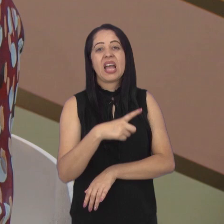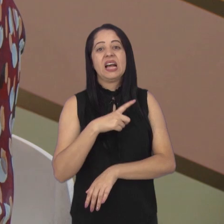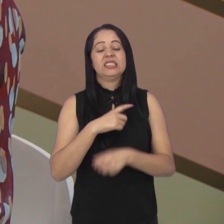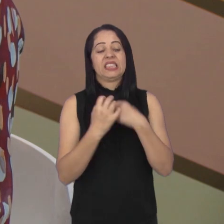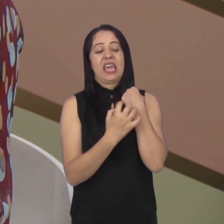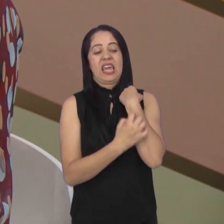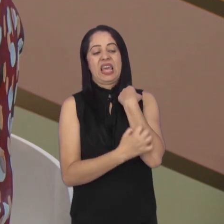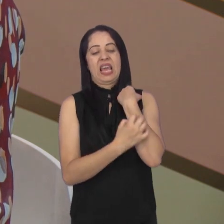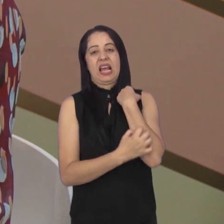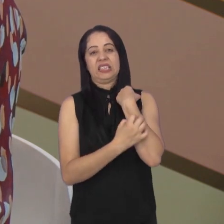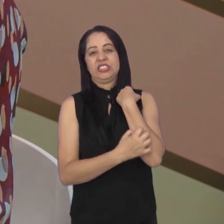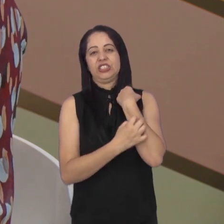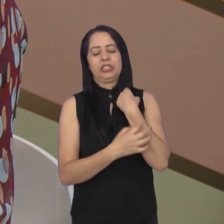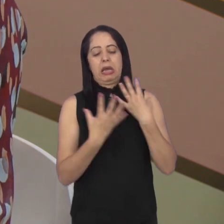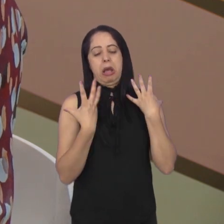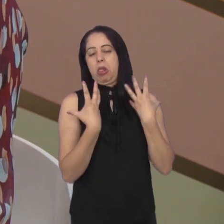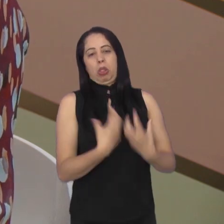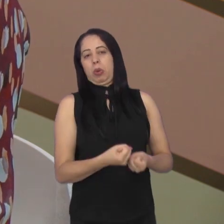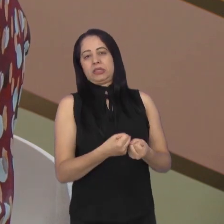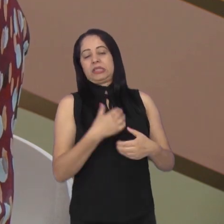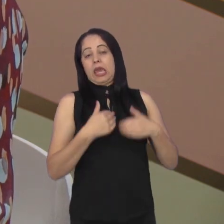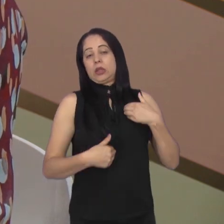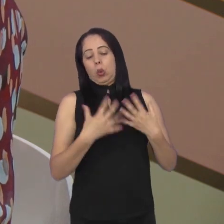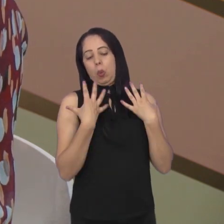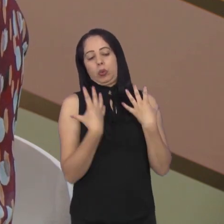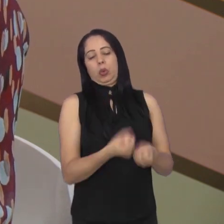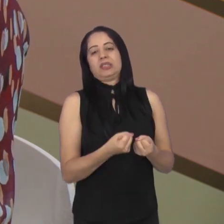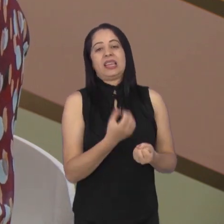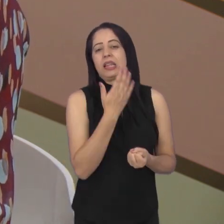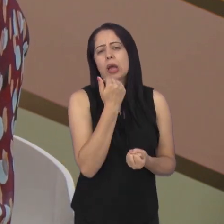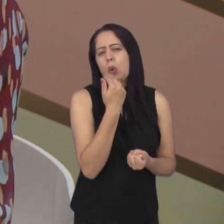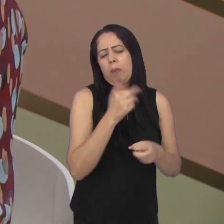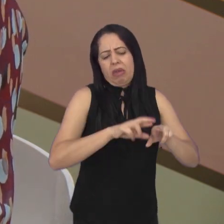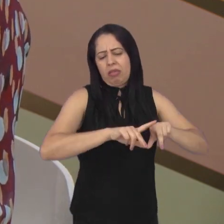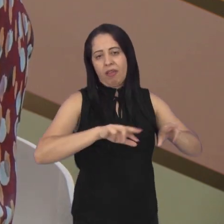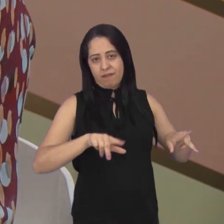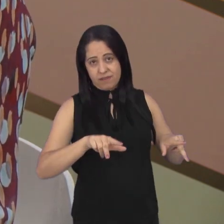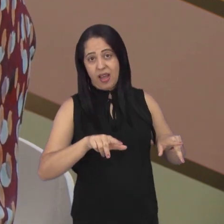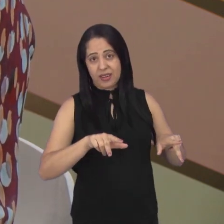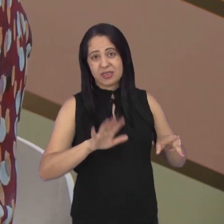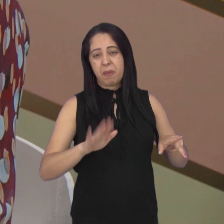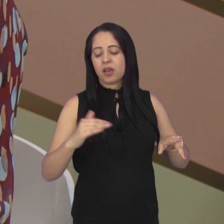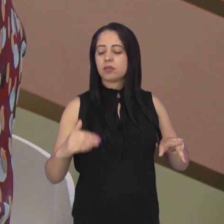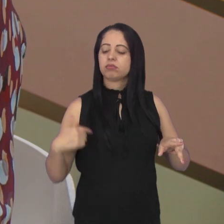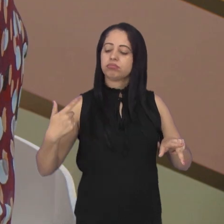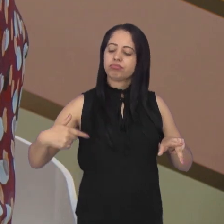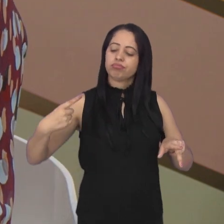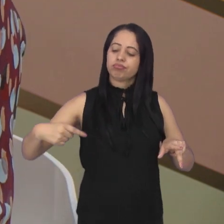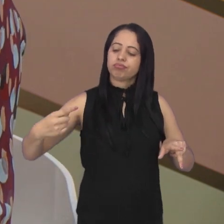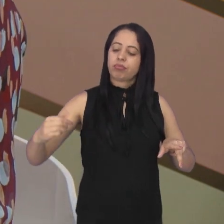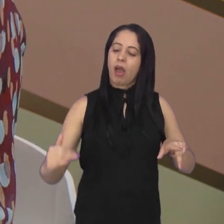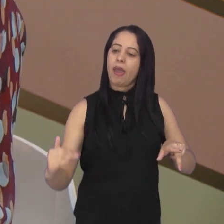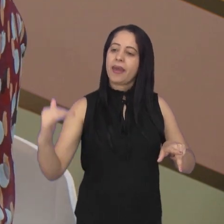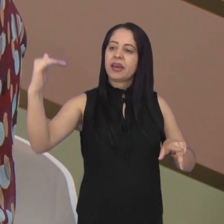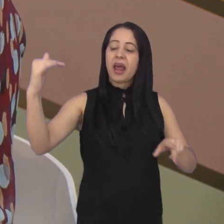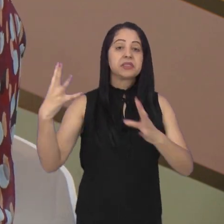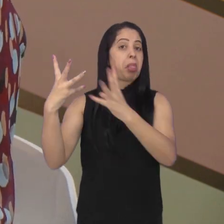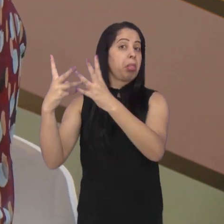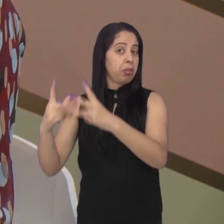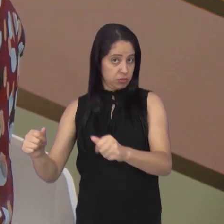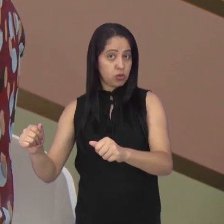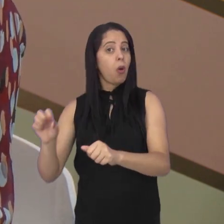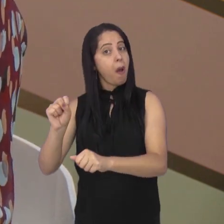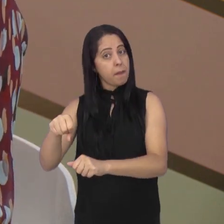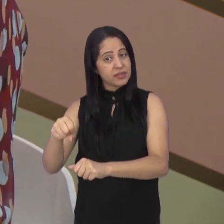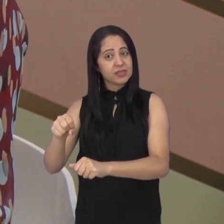sumir com o desenvolvimento. Geralmente as de memória, as dermatites de contato com teste positivo, elas são prevalentes, a gente não vai ter uma